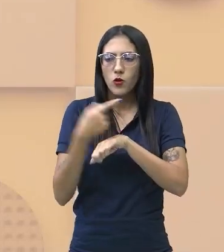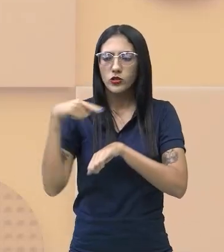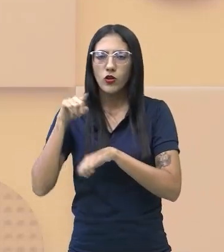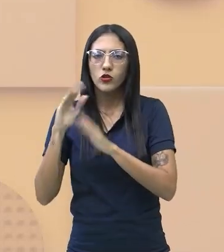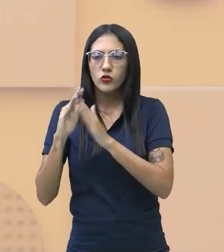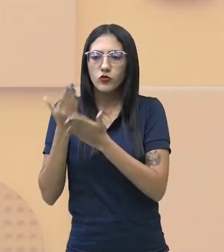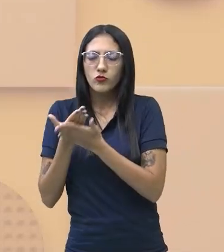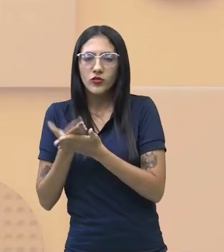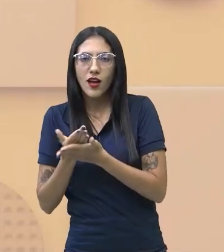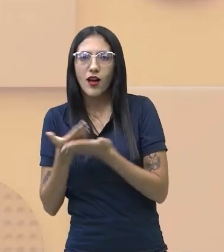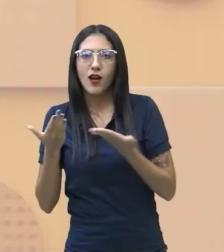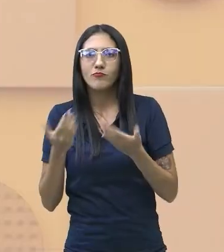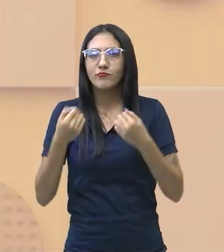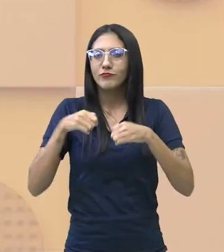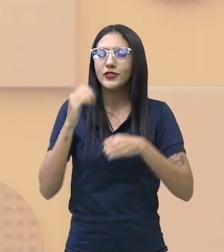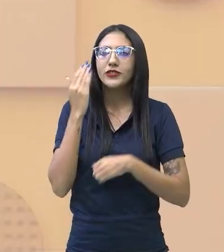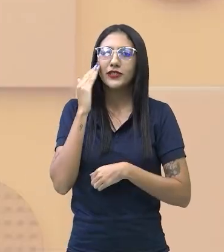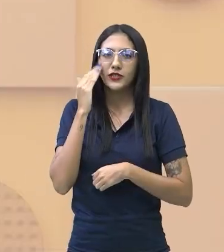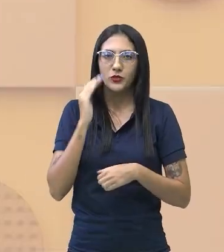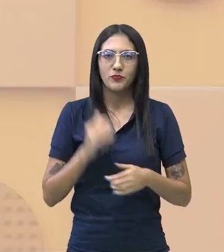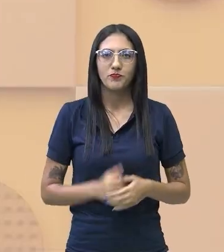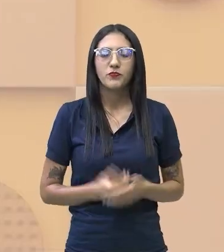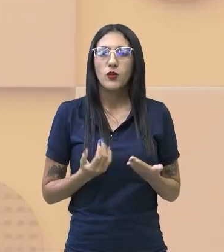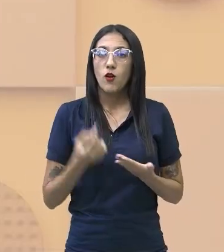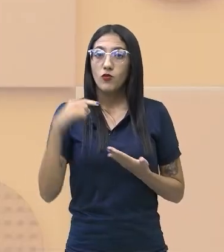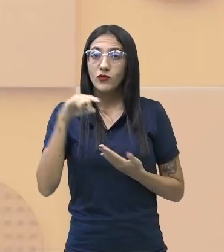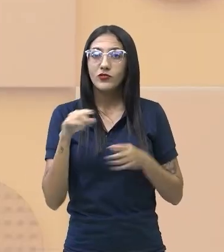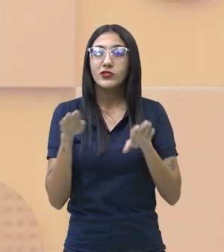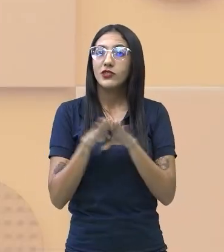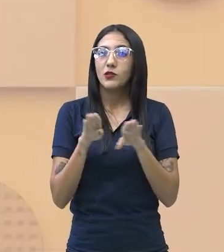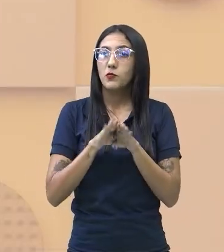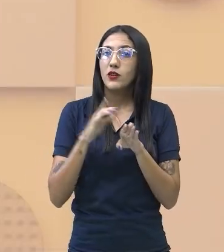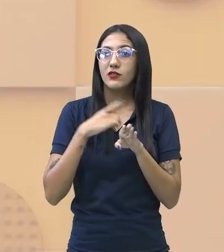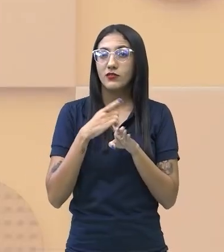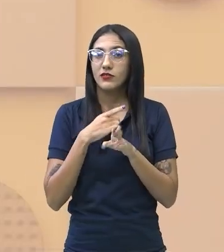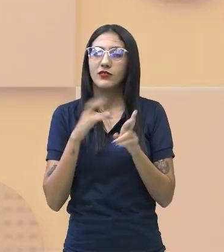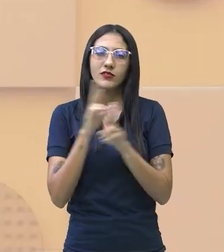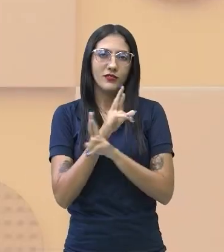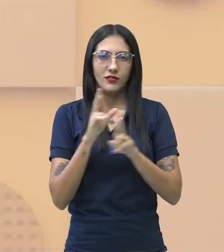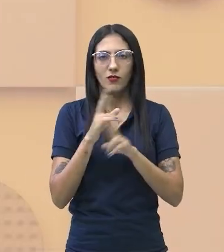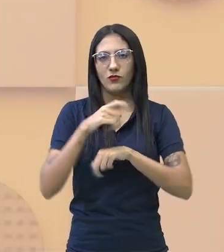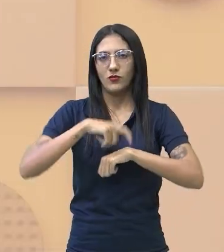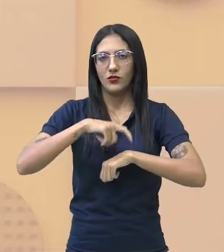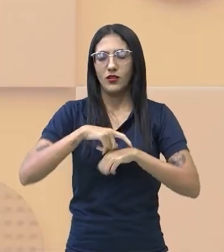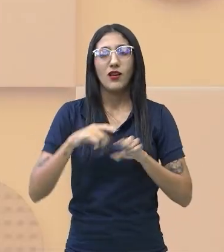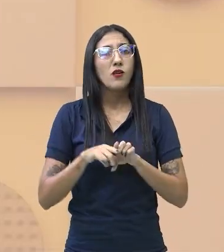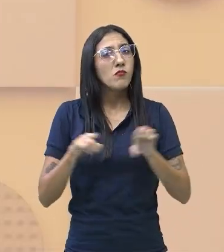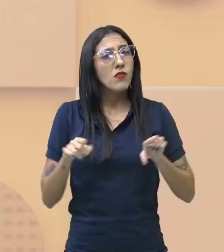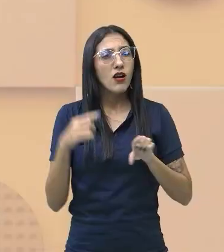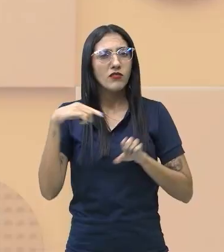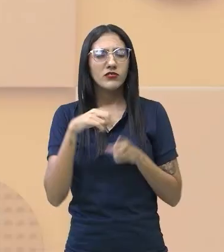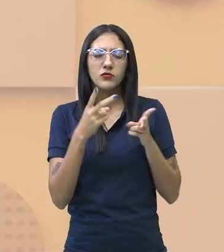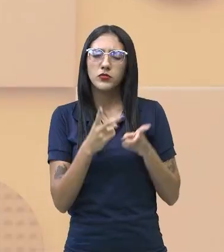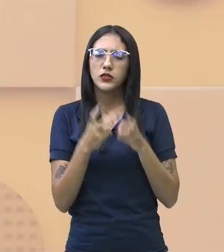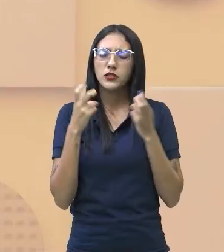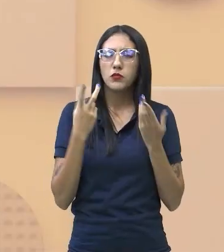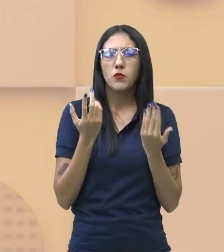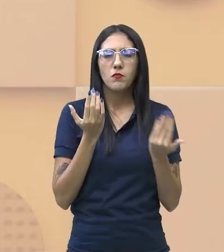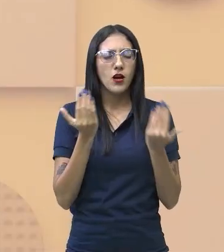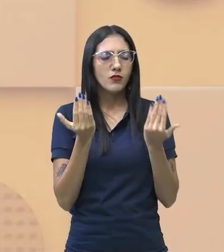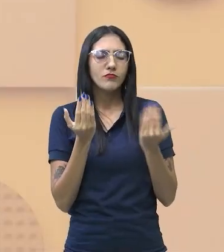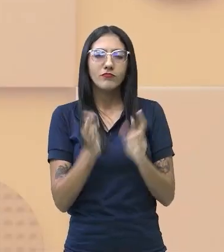para entender? Então, vocês também estão inseridos nessa parte do tempo. Só que vocês percebem o tempo de uma outra